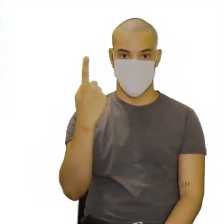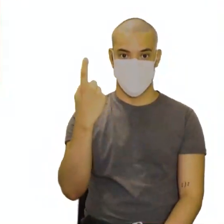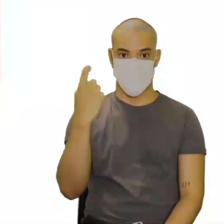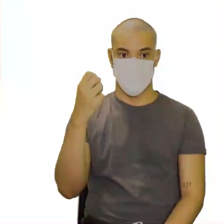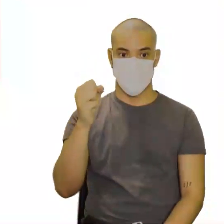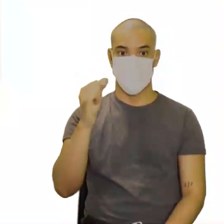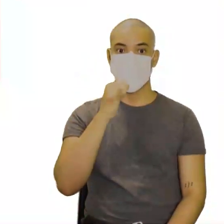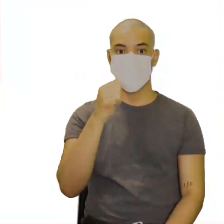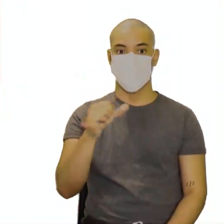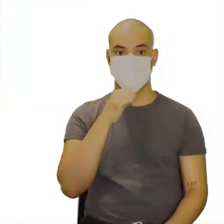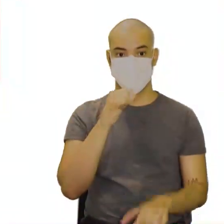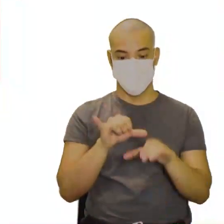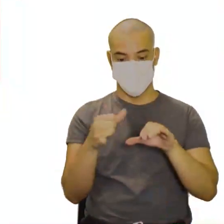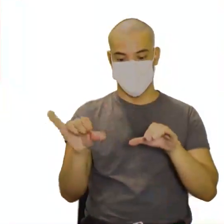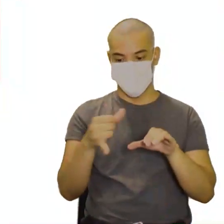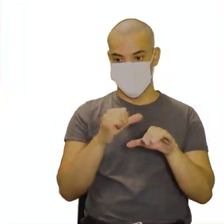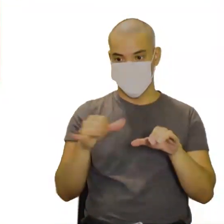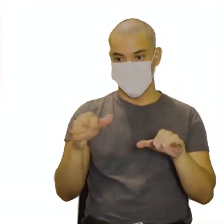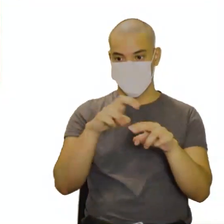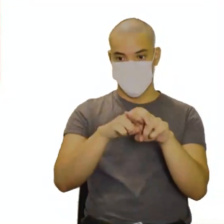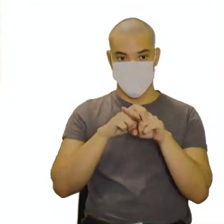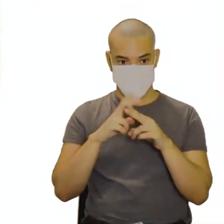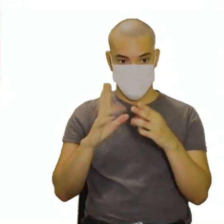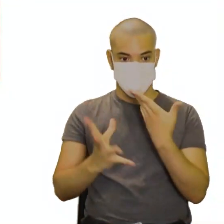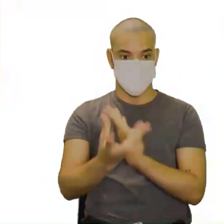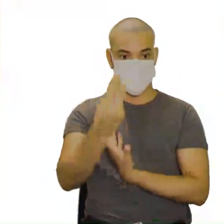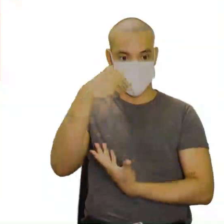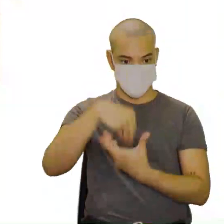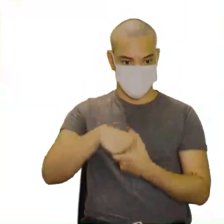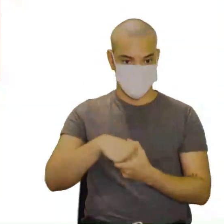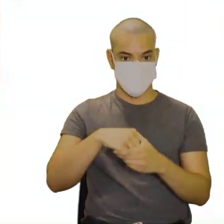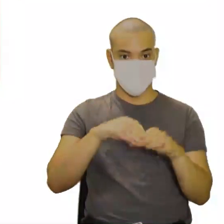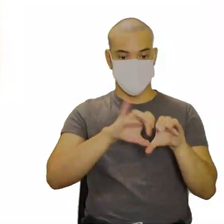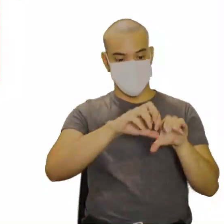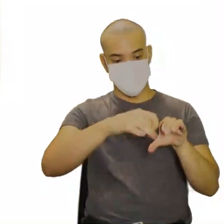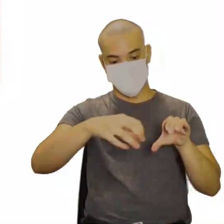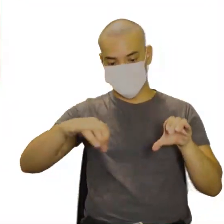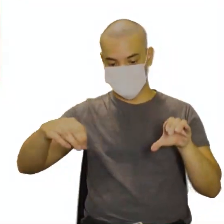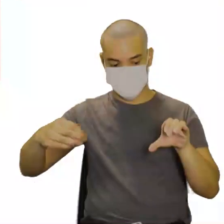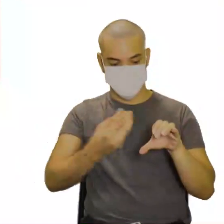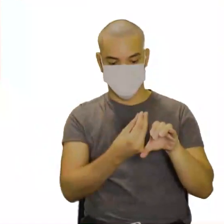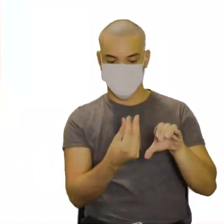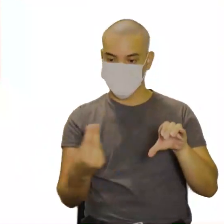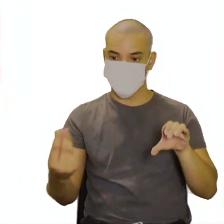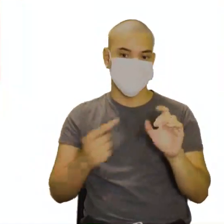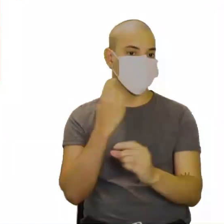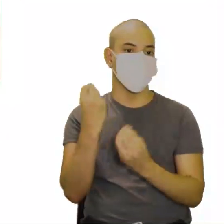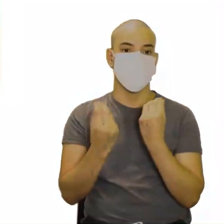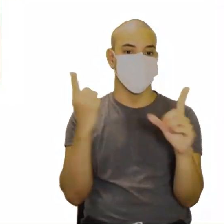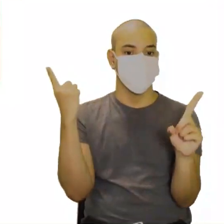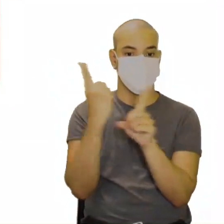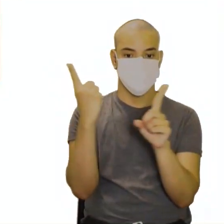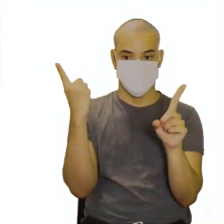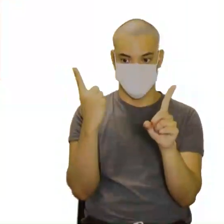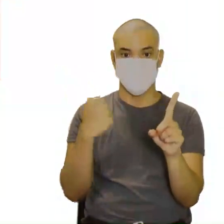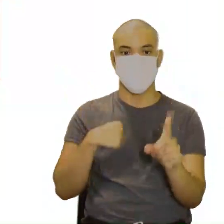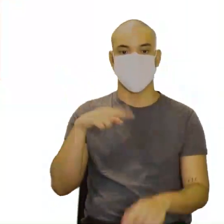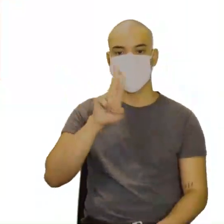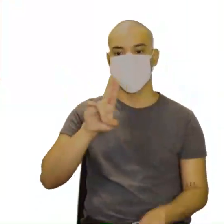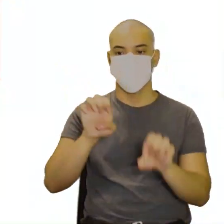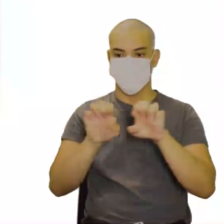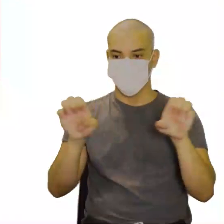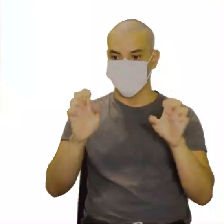tenho a força eletromotriz equivalente, resistência interna e corrente. Bom, como é que eu acho isso? Utilizando as